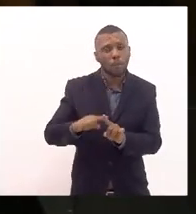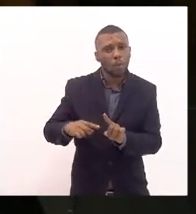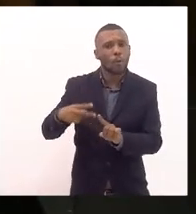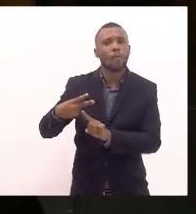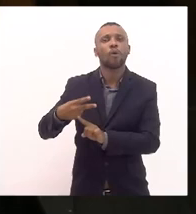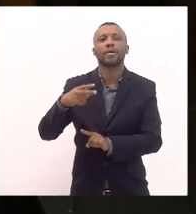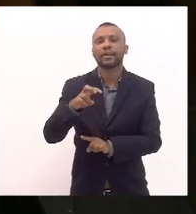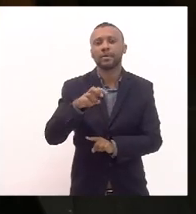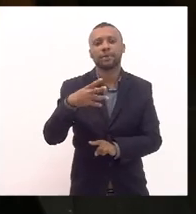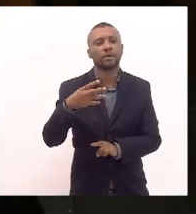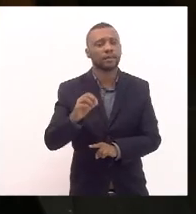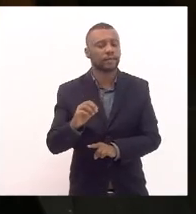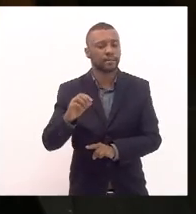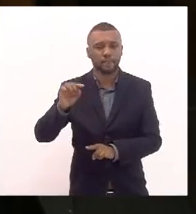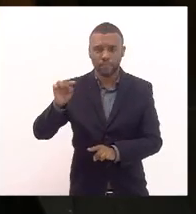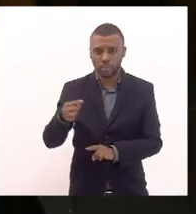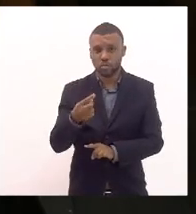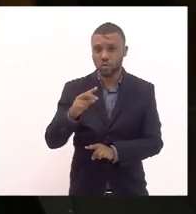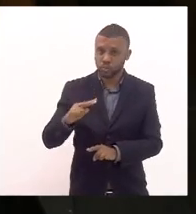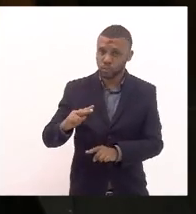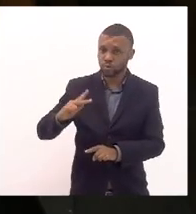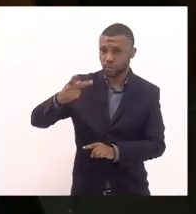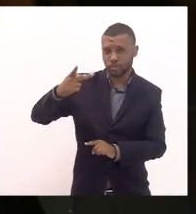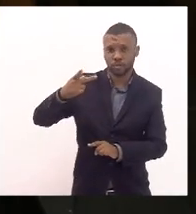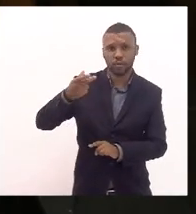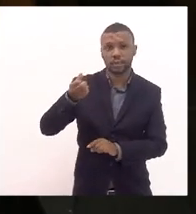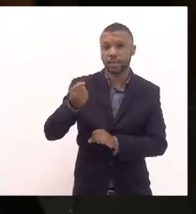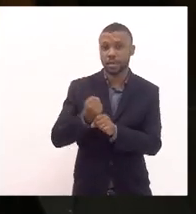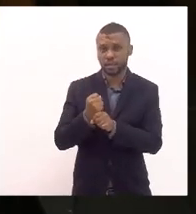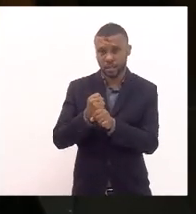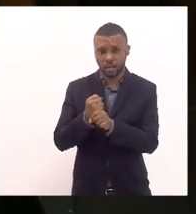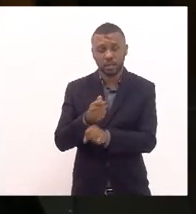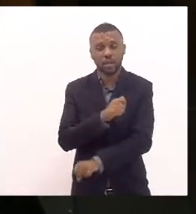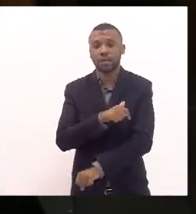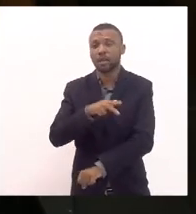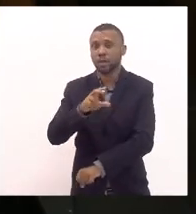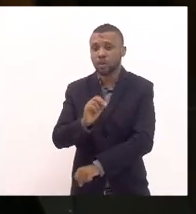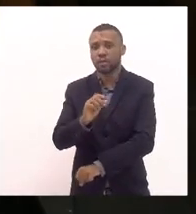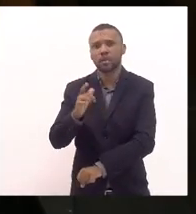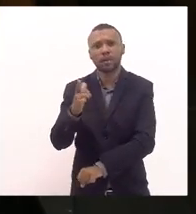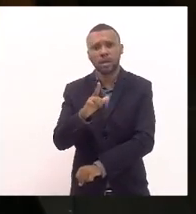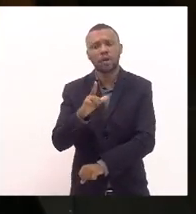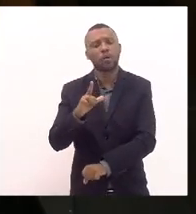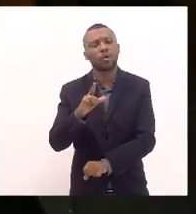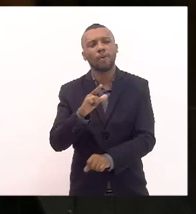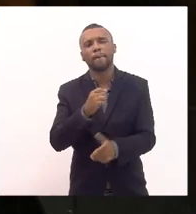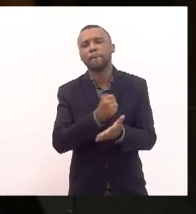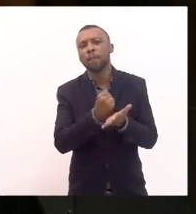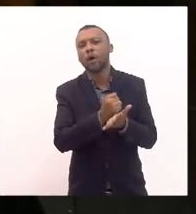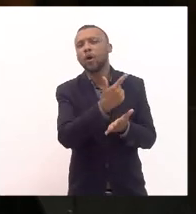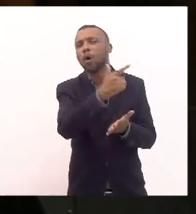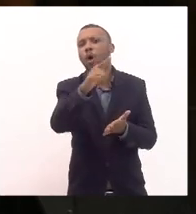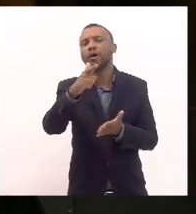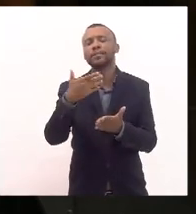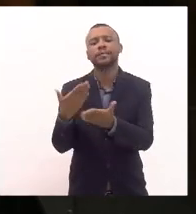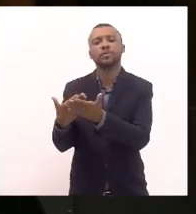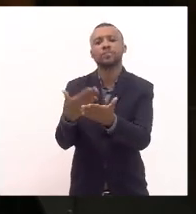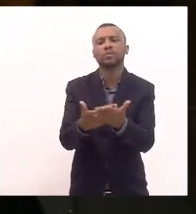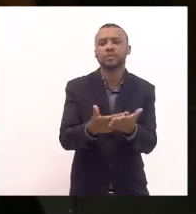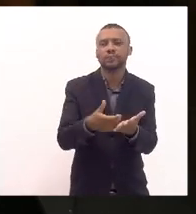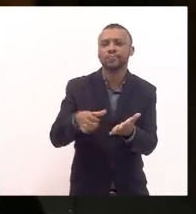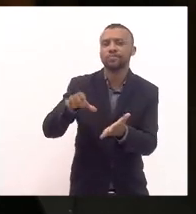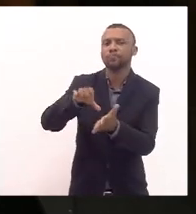540 mil quase dobrou em seis anos a quantidade de táticas botaram para fora da china para ajudar em outros centros científicos